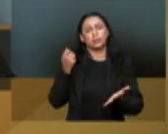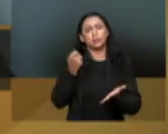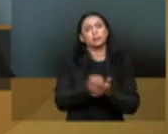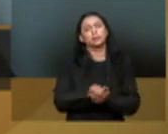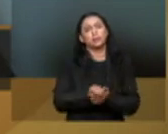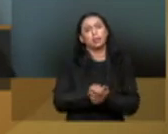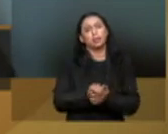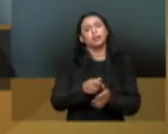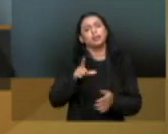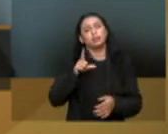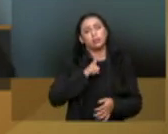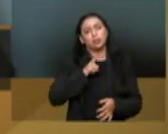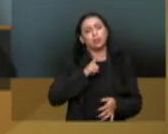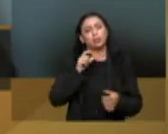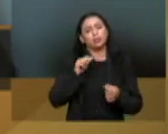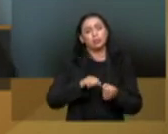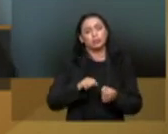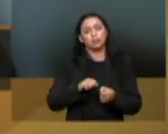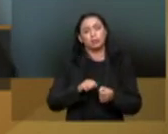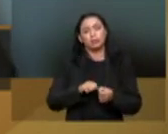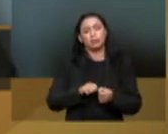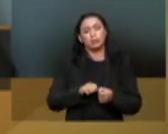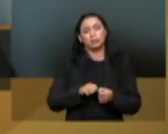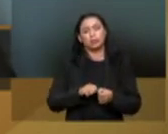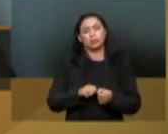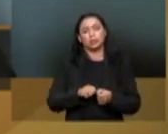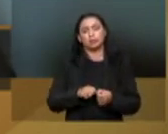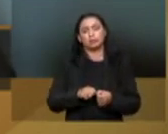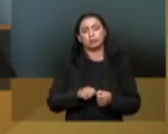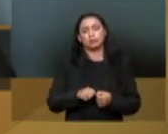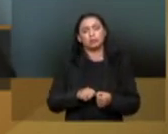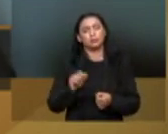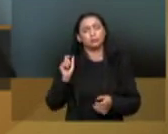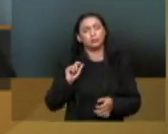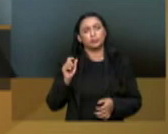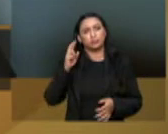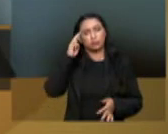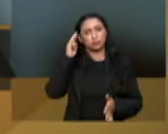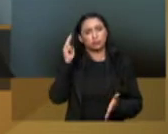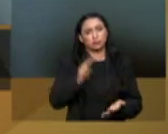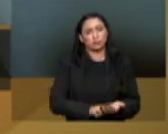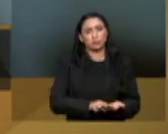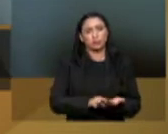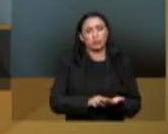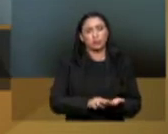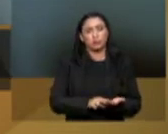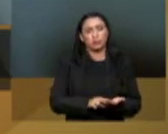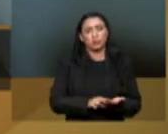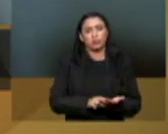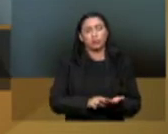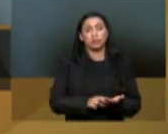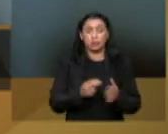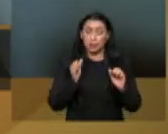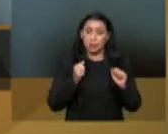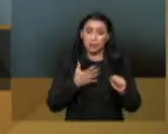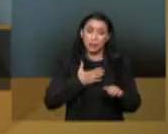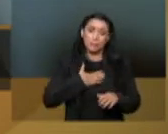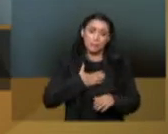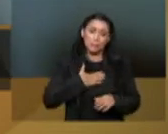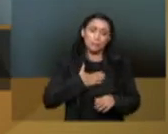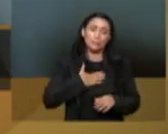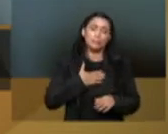serem majoradas pelo Poder Executivo nas hipóteses em que isso se mostra possível, na linha da